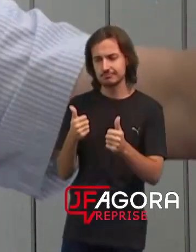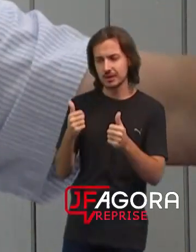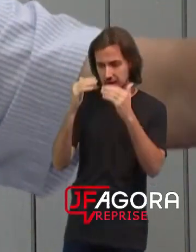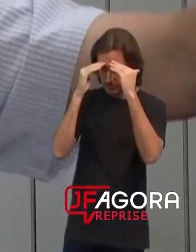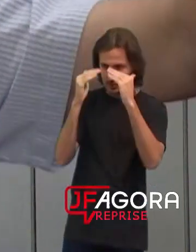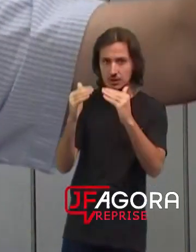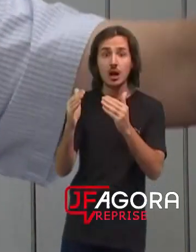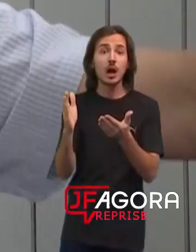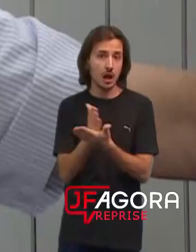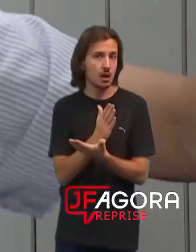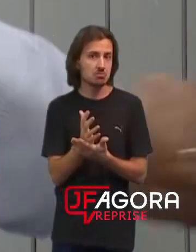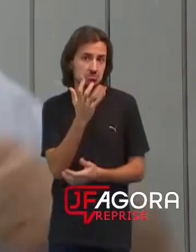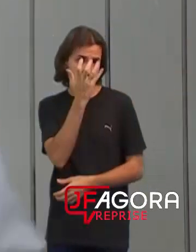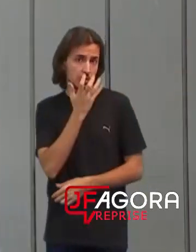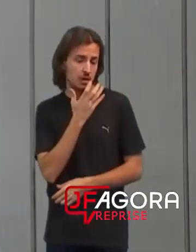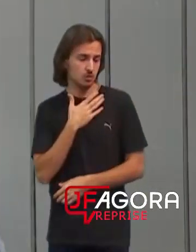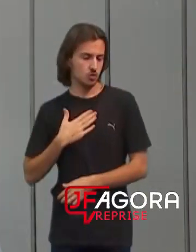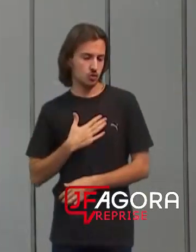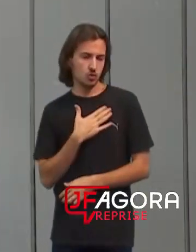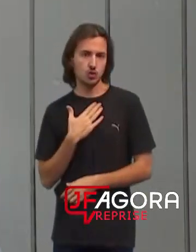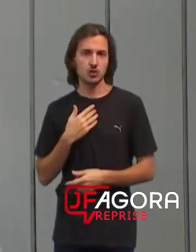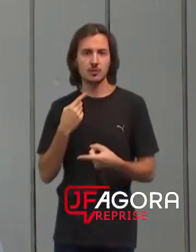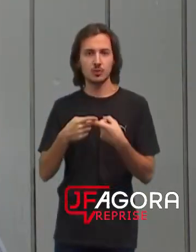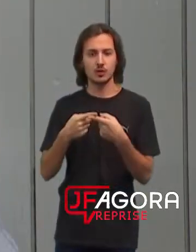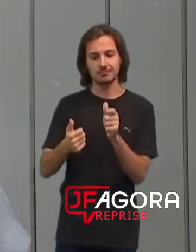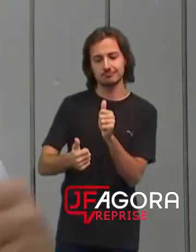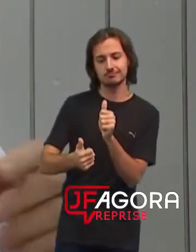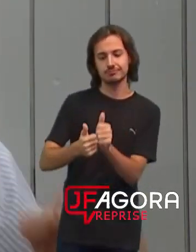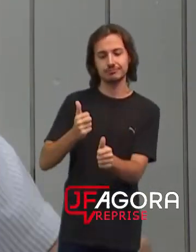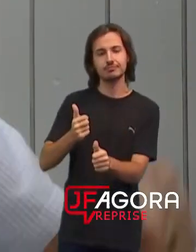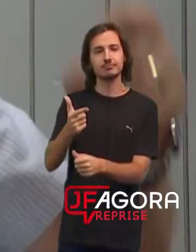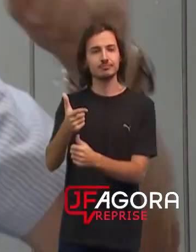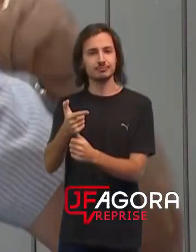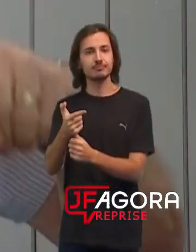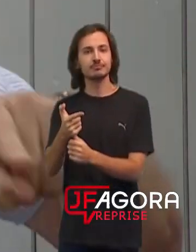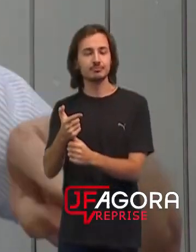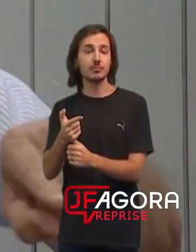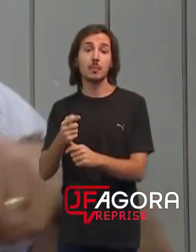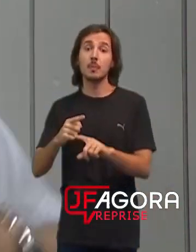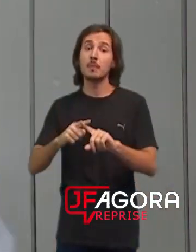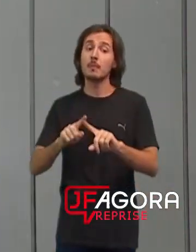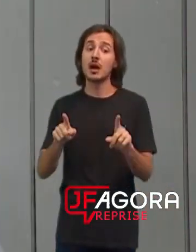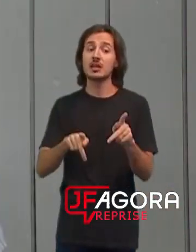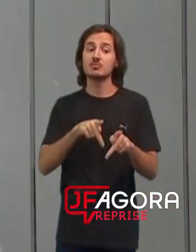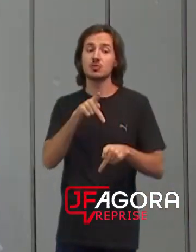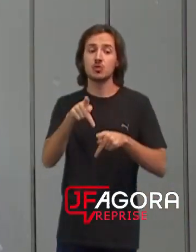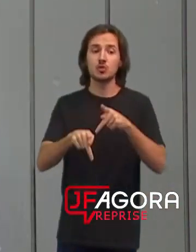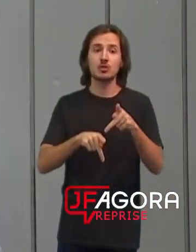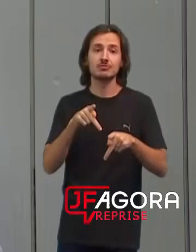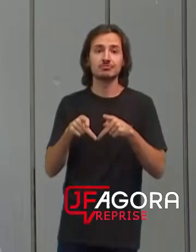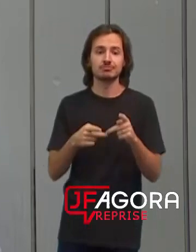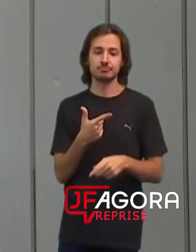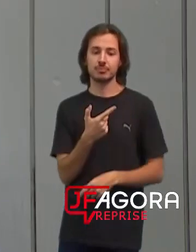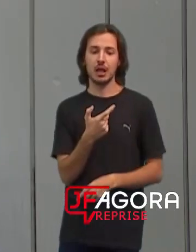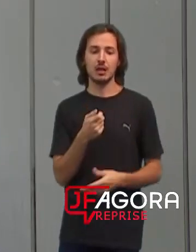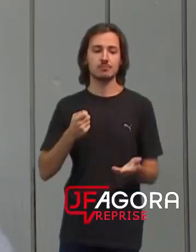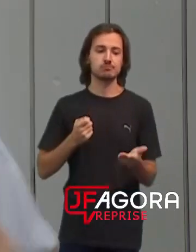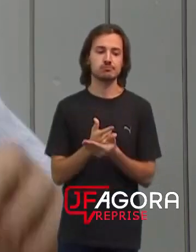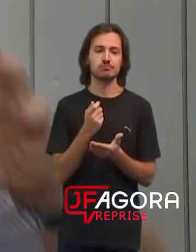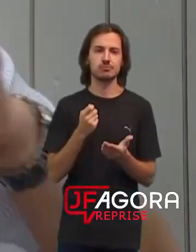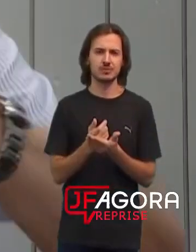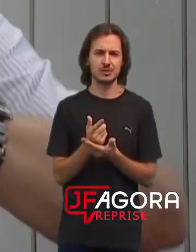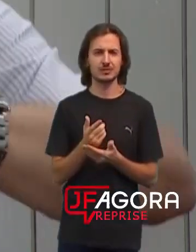como esporte, que gosta. Mas, no geral, houve um armamento da população. Quanto teve o plebiscito